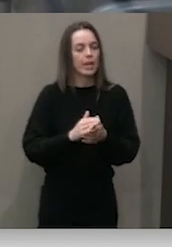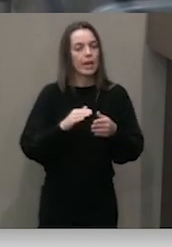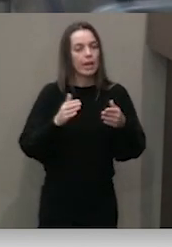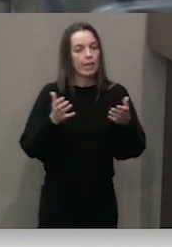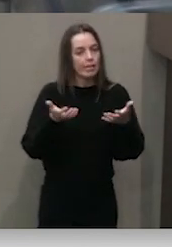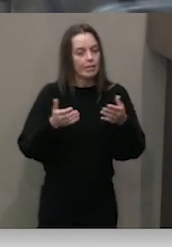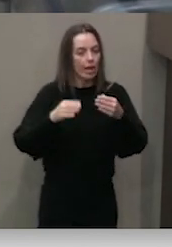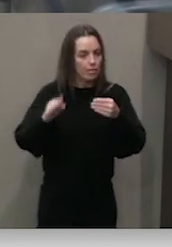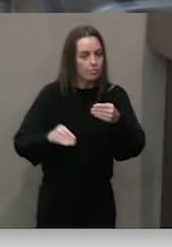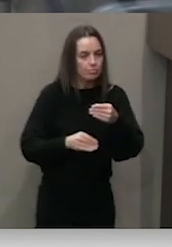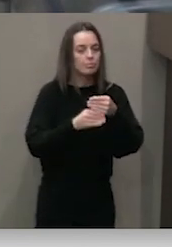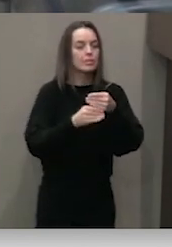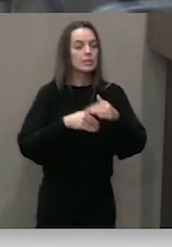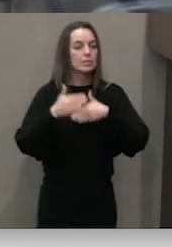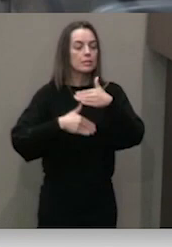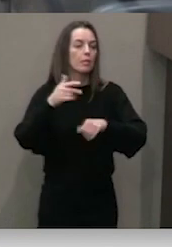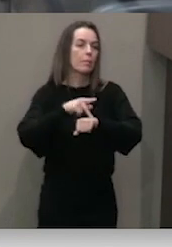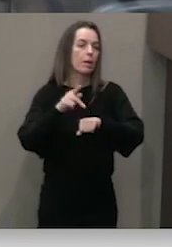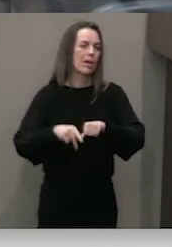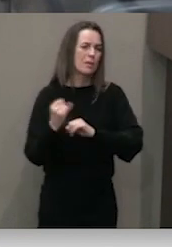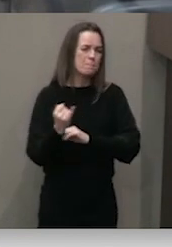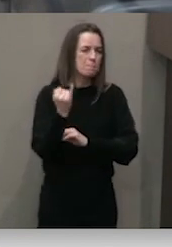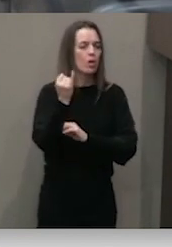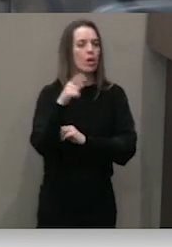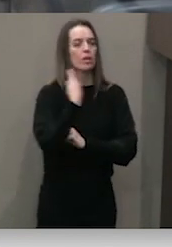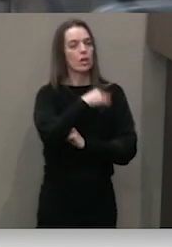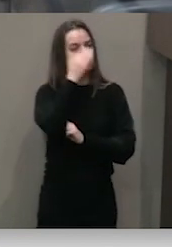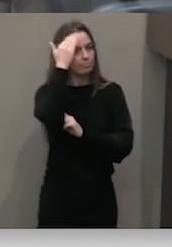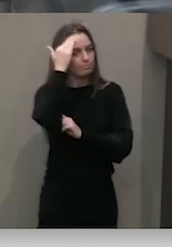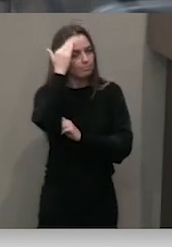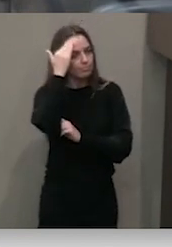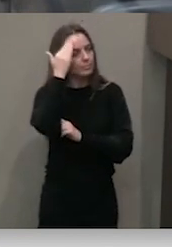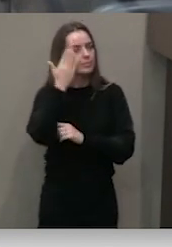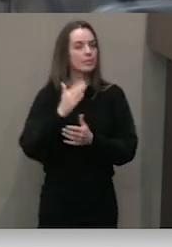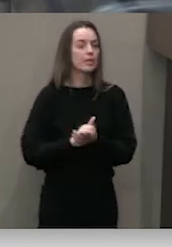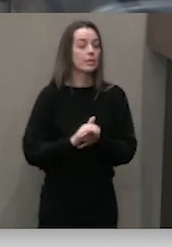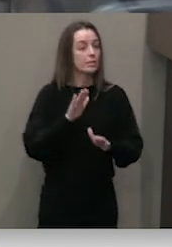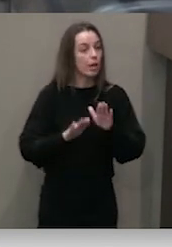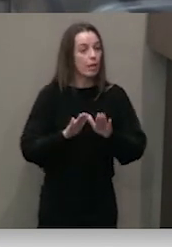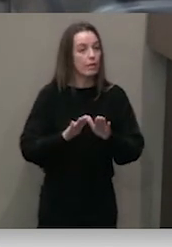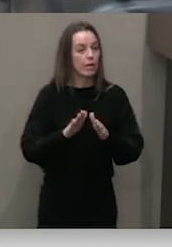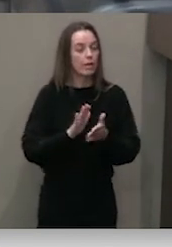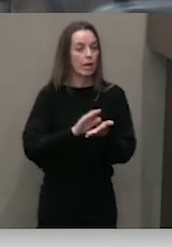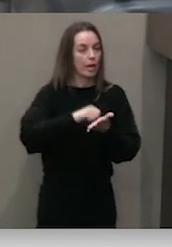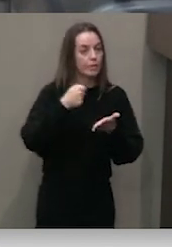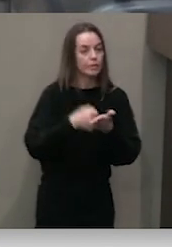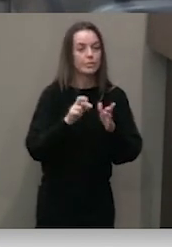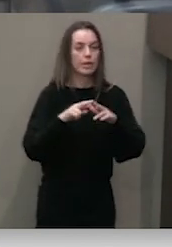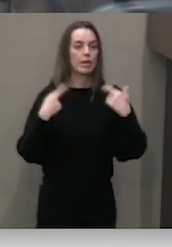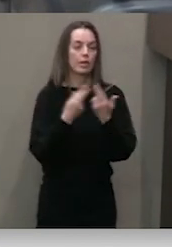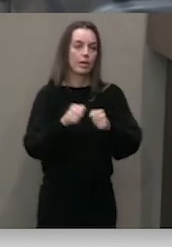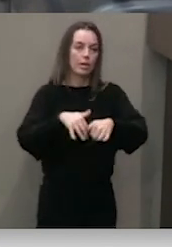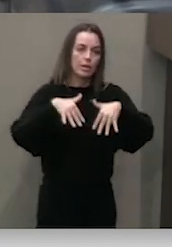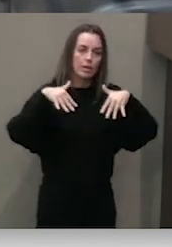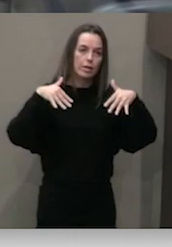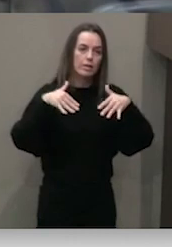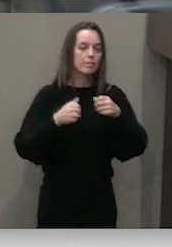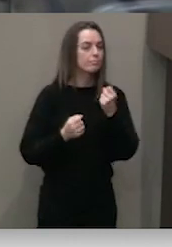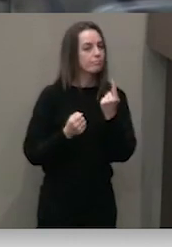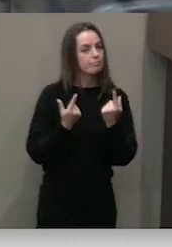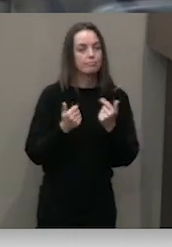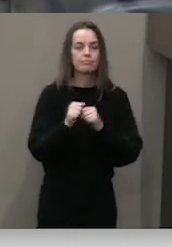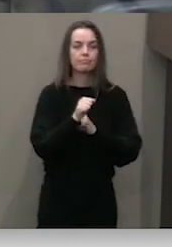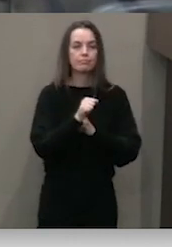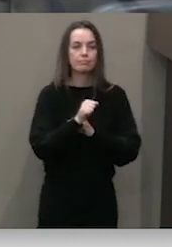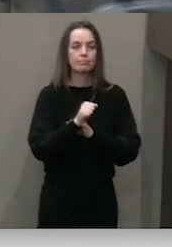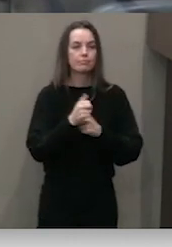isso, né? Eu acho que é importante, até mesmo daqui a um pouco, nós marcarmos uma reunião, uma audiência, alguma coisa assim, para